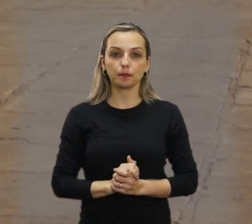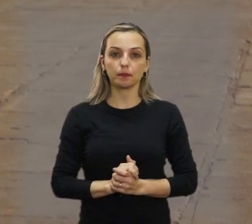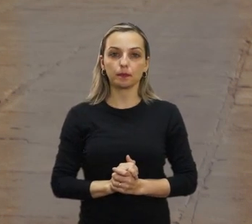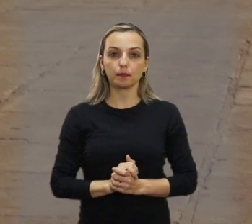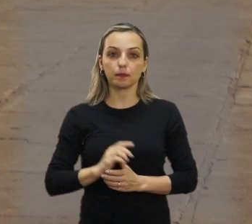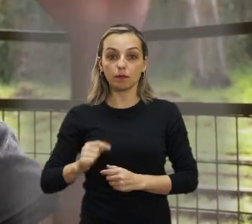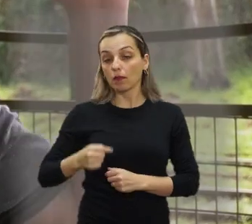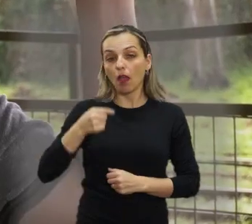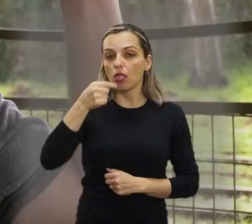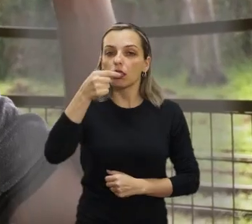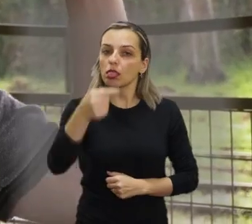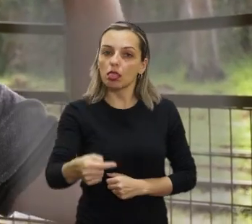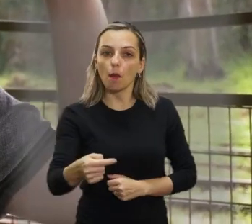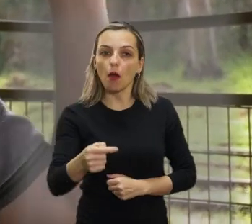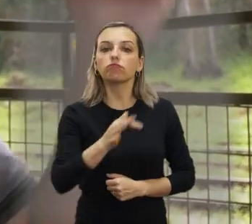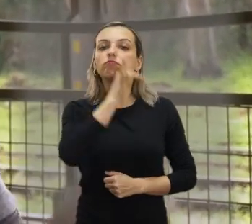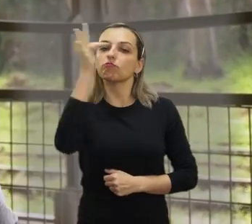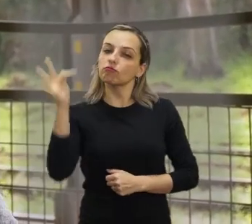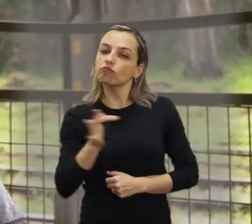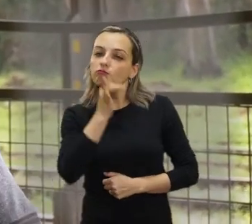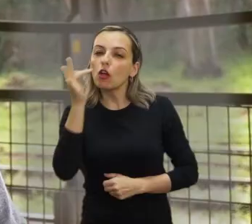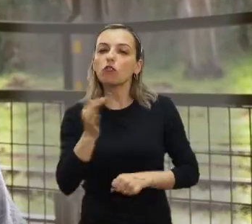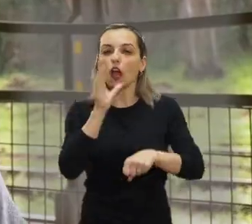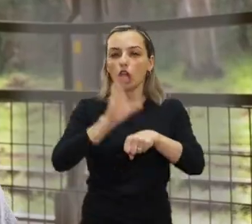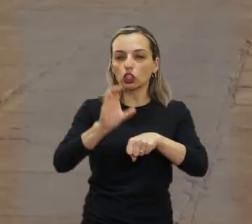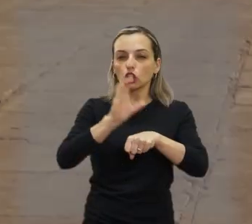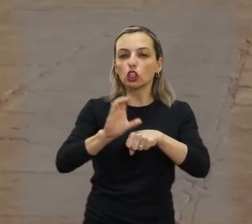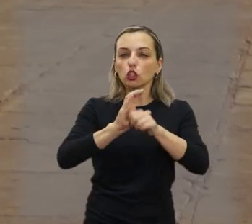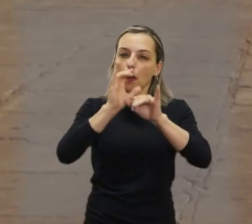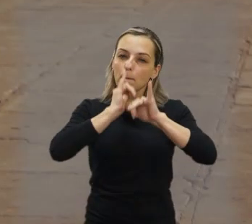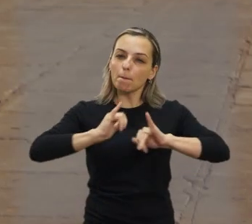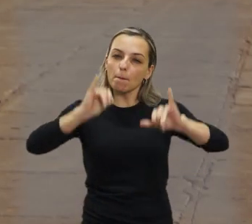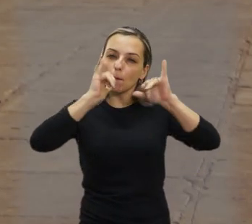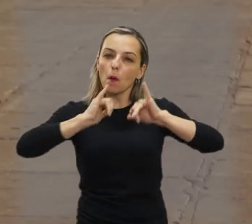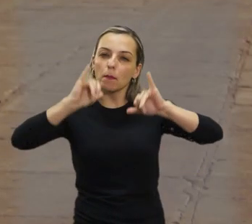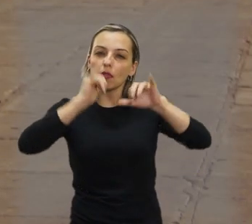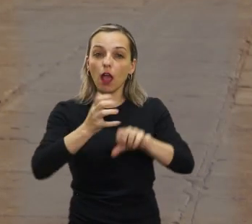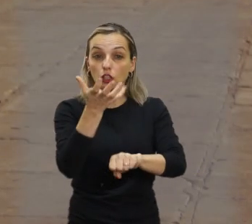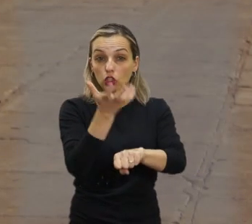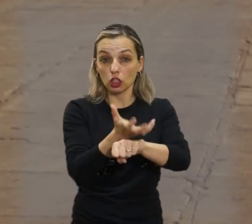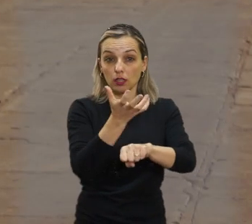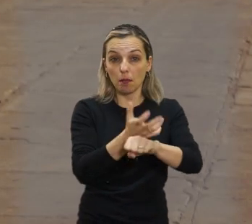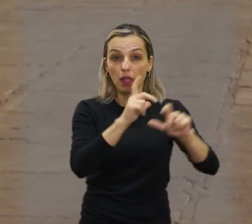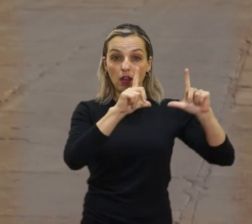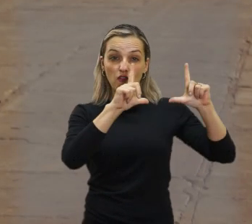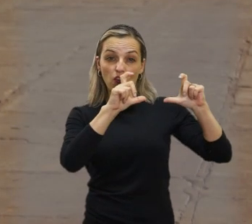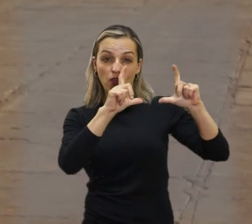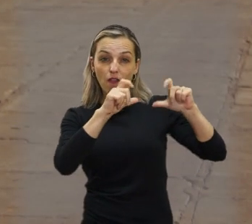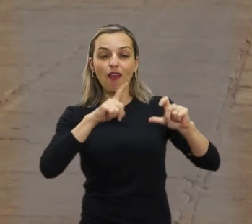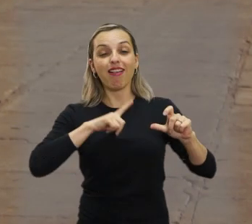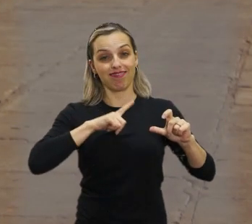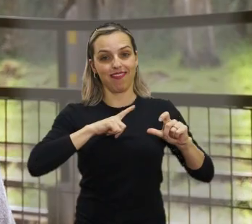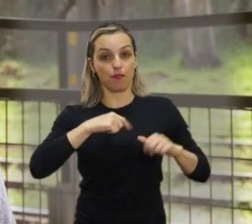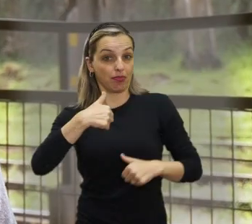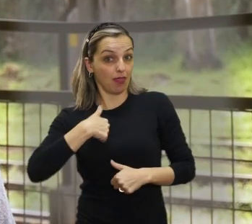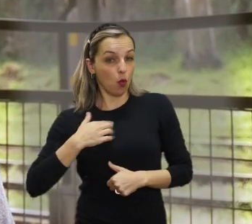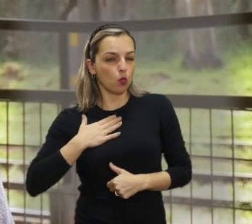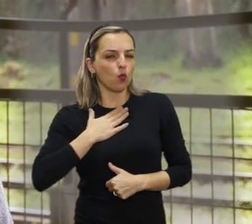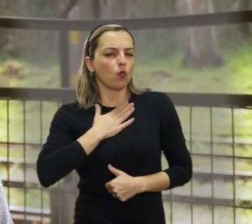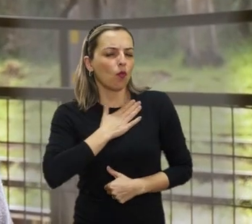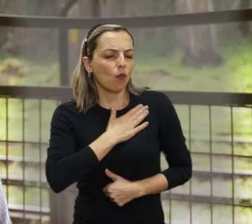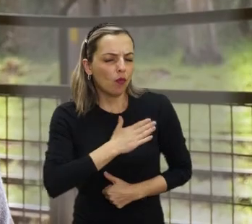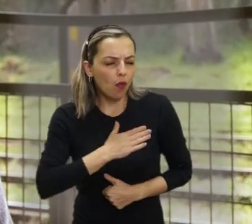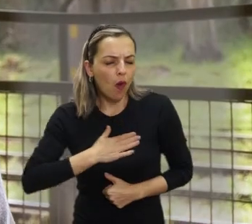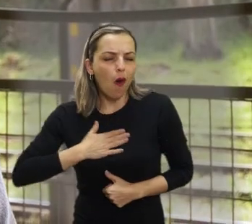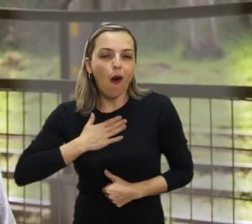muro, ficava de cima do muro, assim, olhando a rua e ficava desenhando. Quando eu fui fazer faculdade, eu fiz publicidade e propaganda,